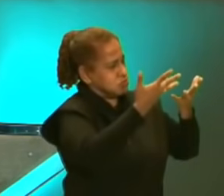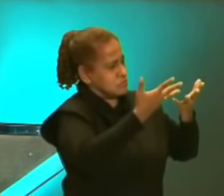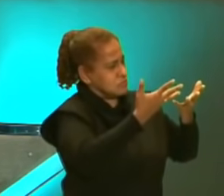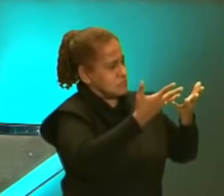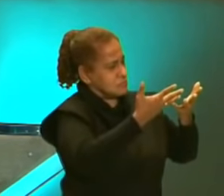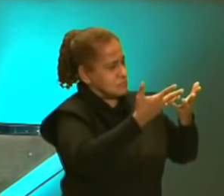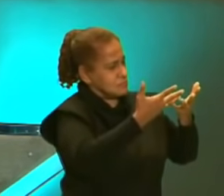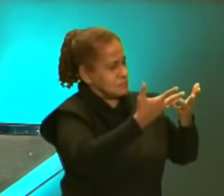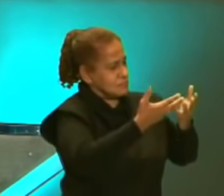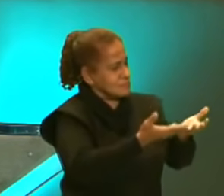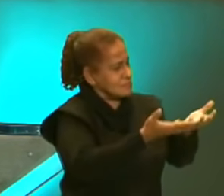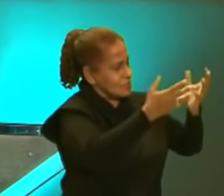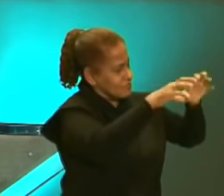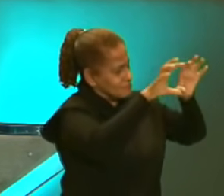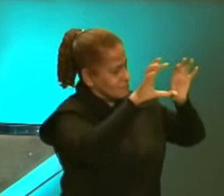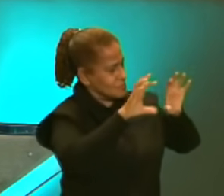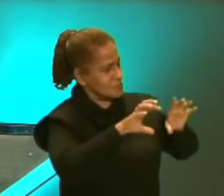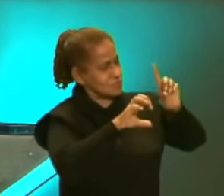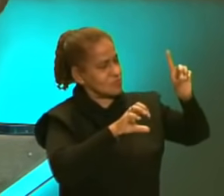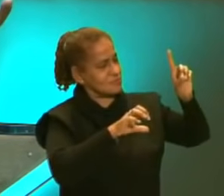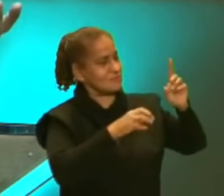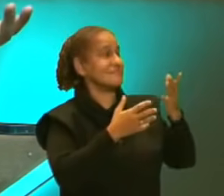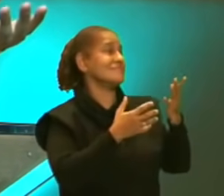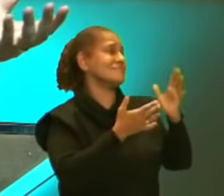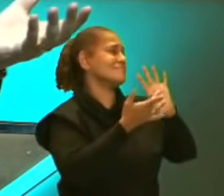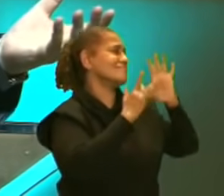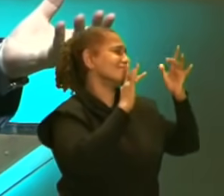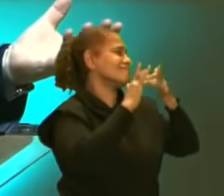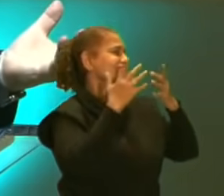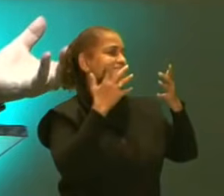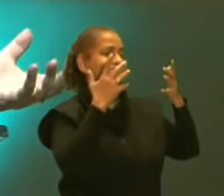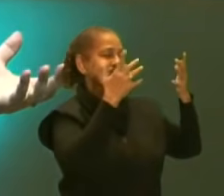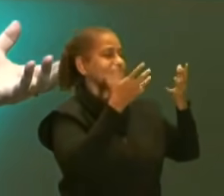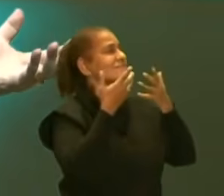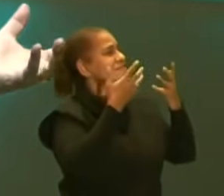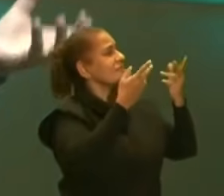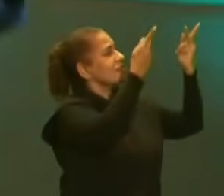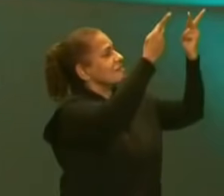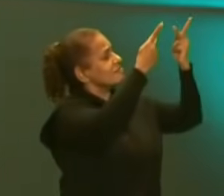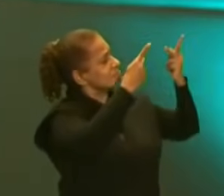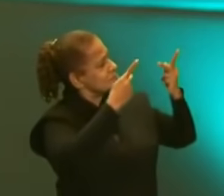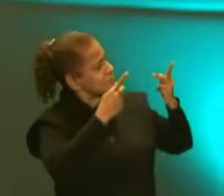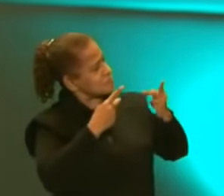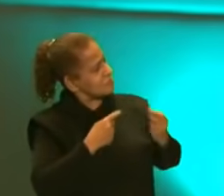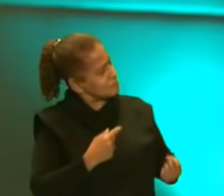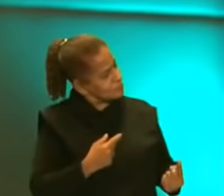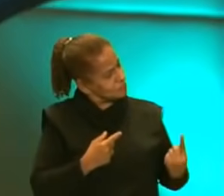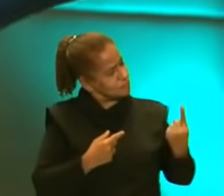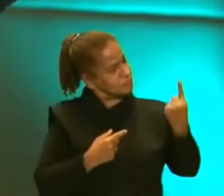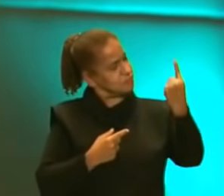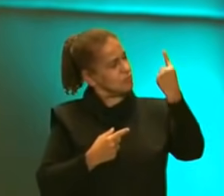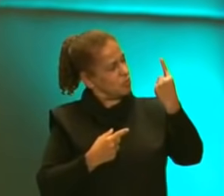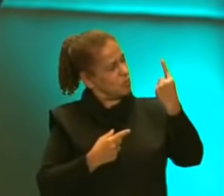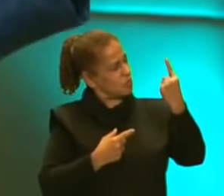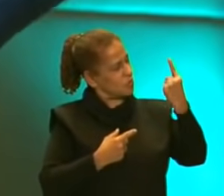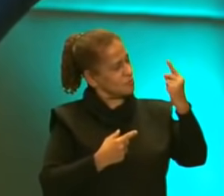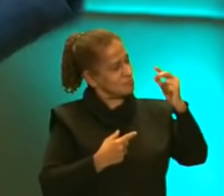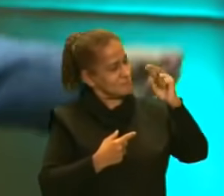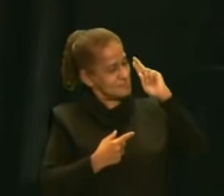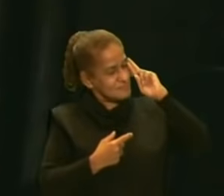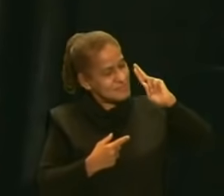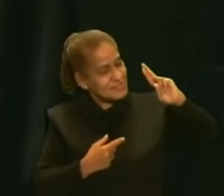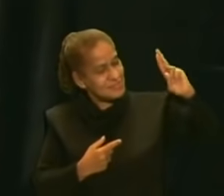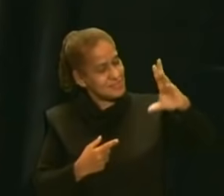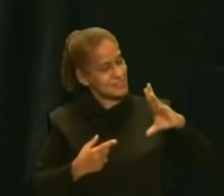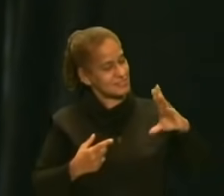trono. E Jesus, eu quero Te convidar para ser o único Senhor e Salvador da